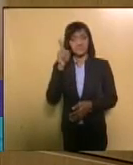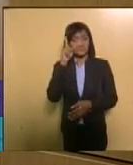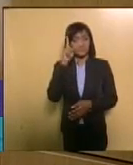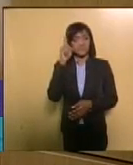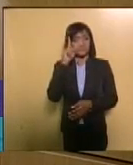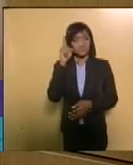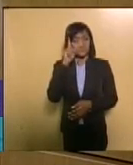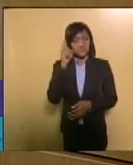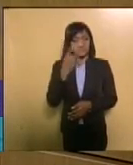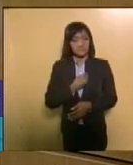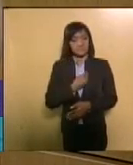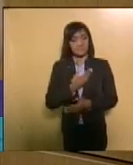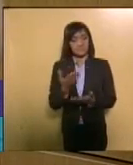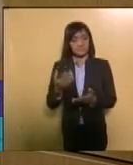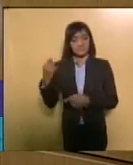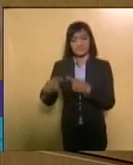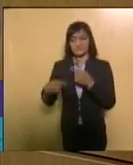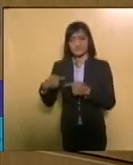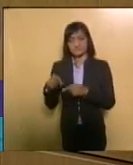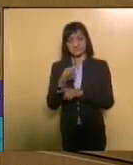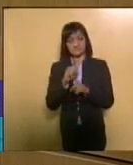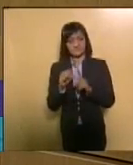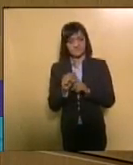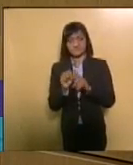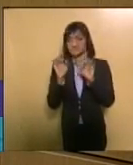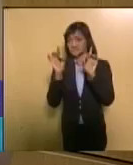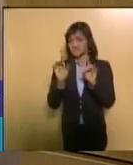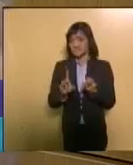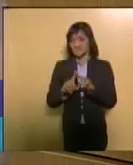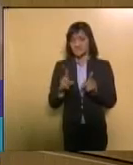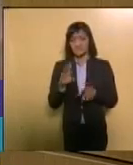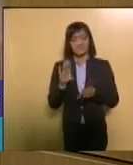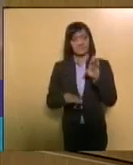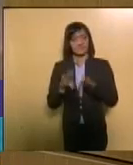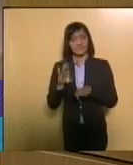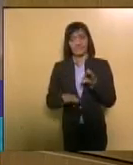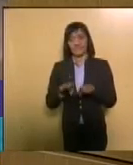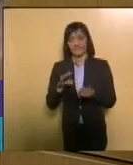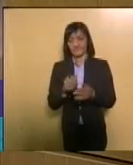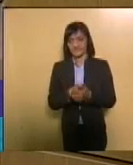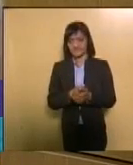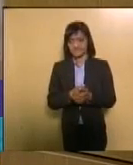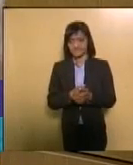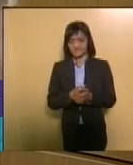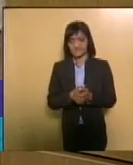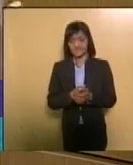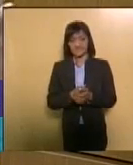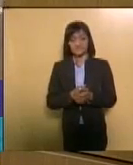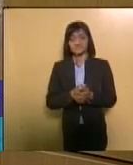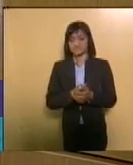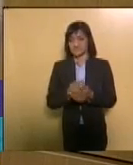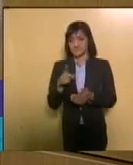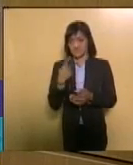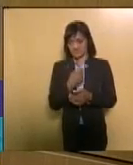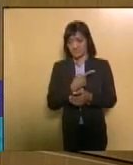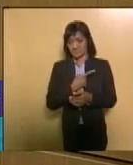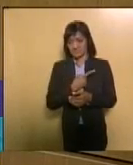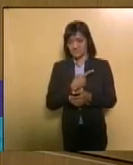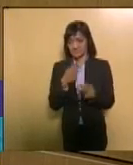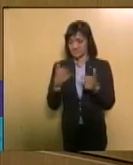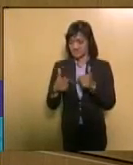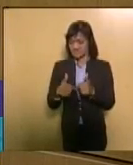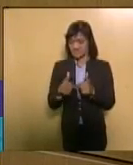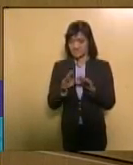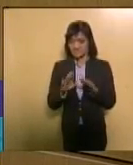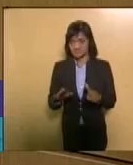dia dessas políticas sociais em especial mas que muitas vezes quem tá lá em cima na política macro E é assim que a gente faz política pública de segurança no